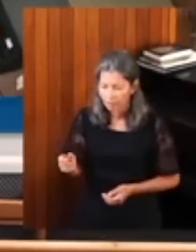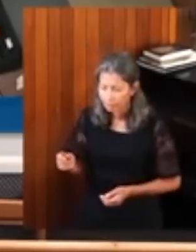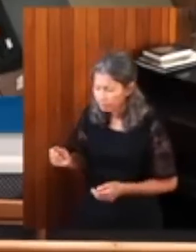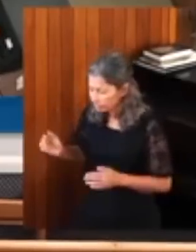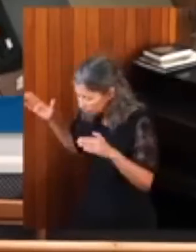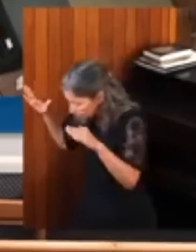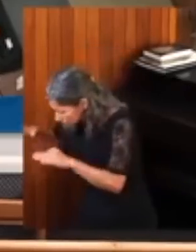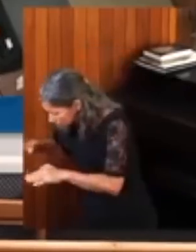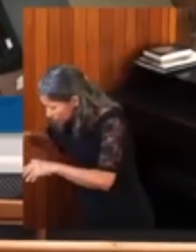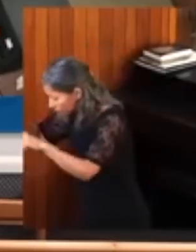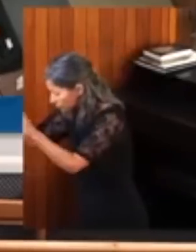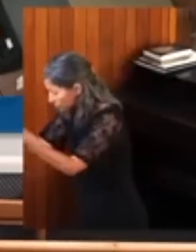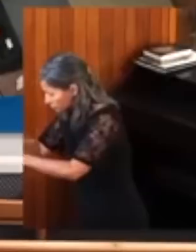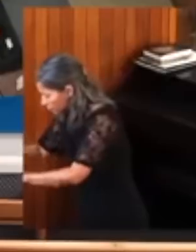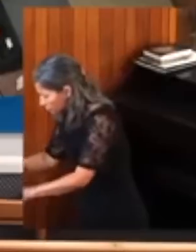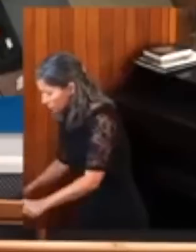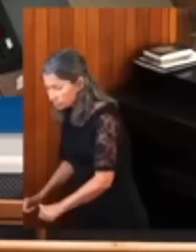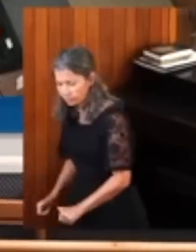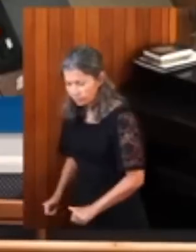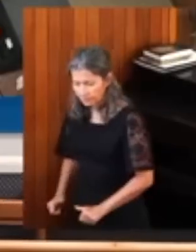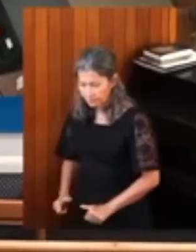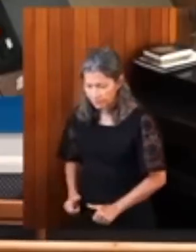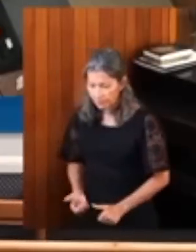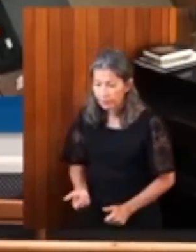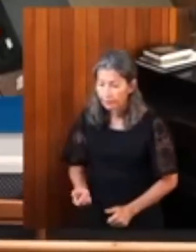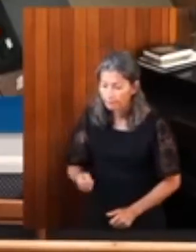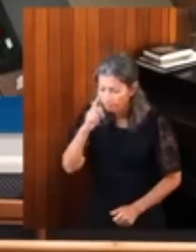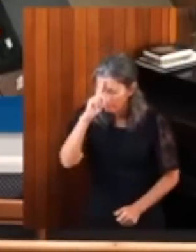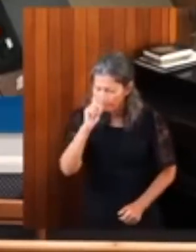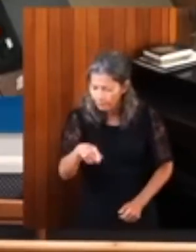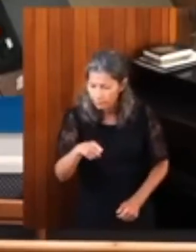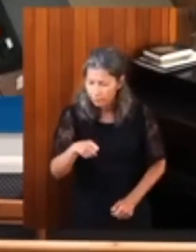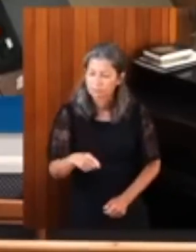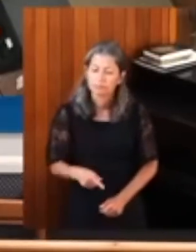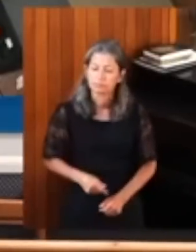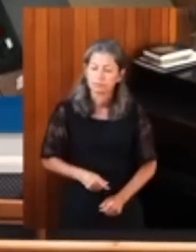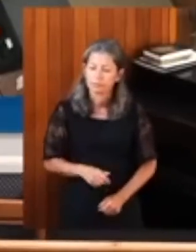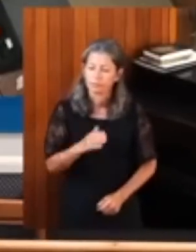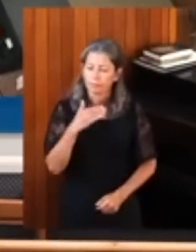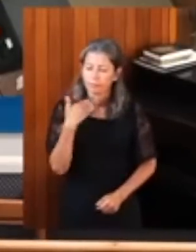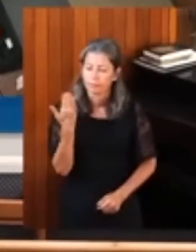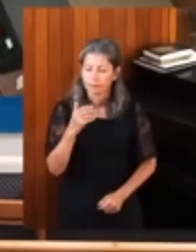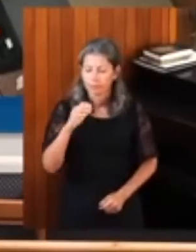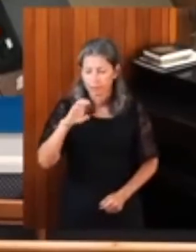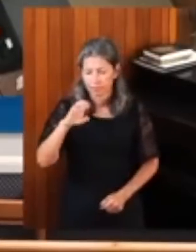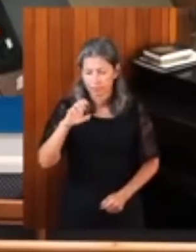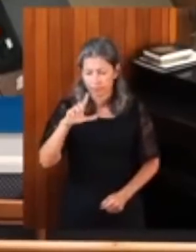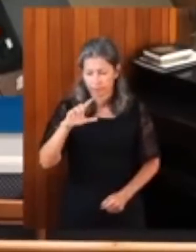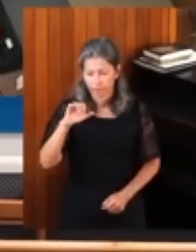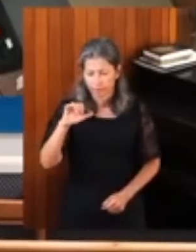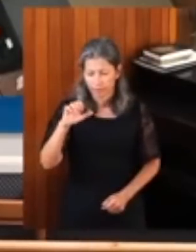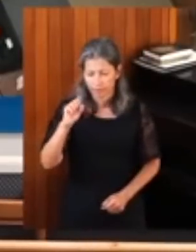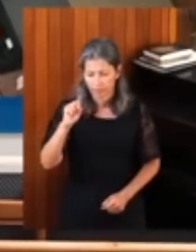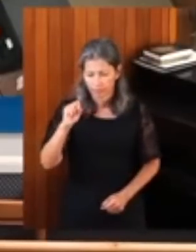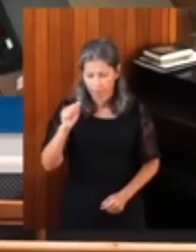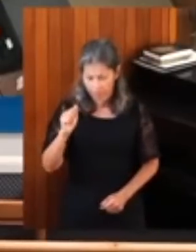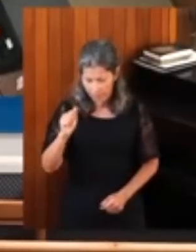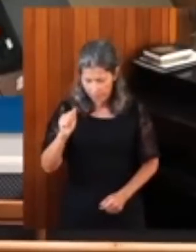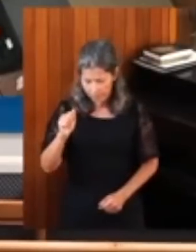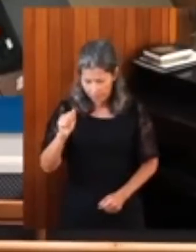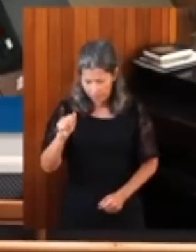de histórias, vem lá do Antigo Testamento. Portanto, a chave para entender o Apocalipse é a